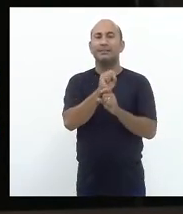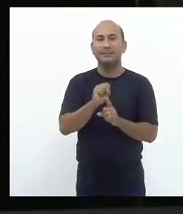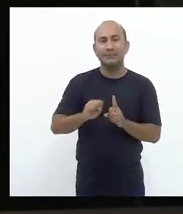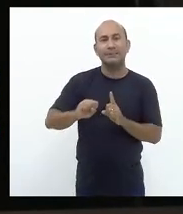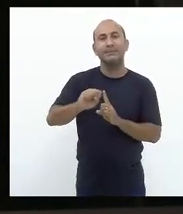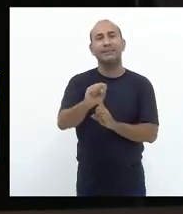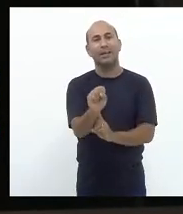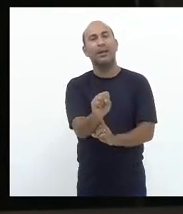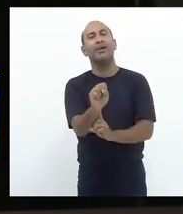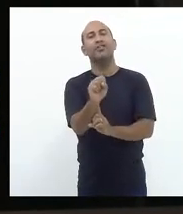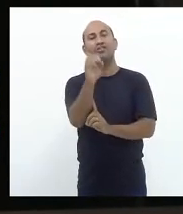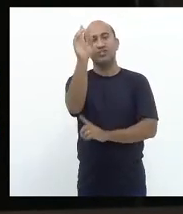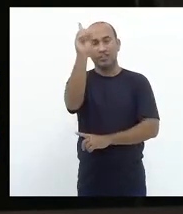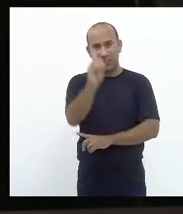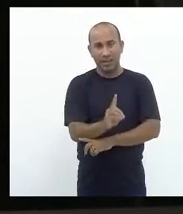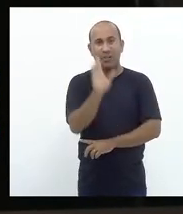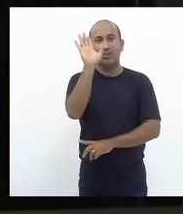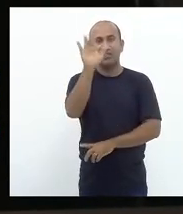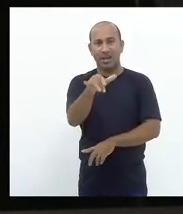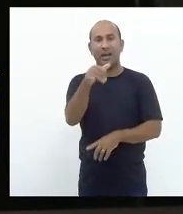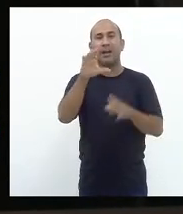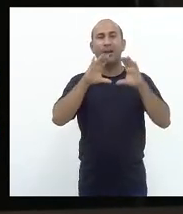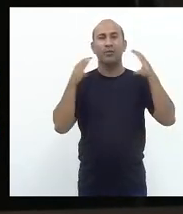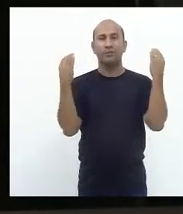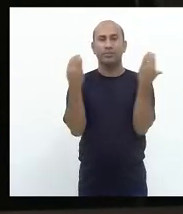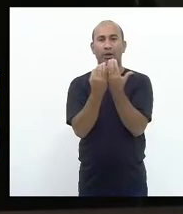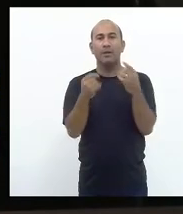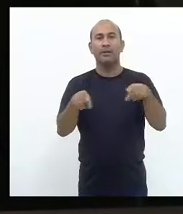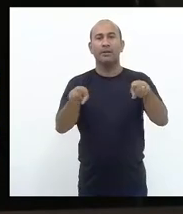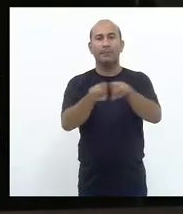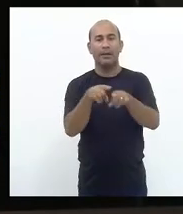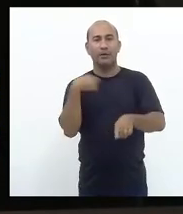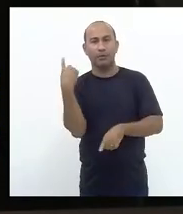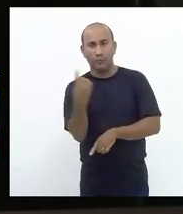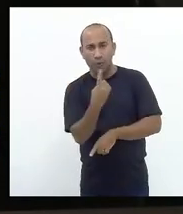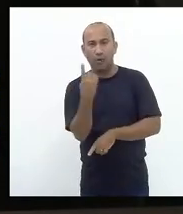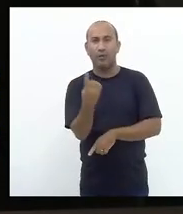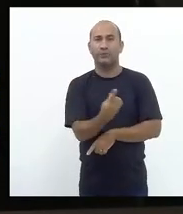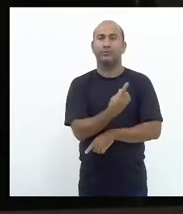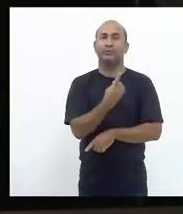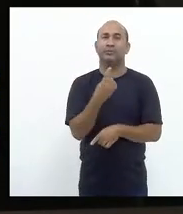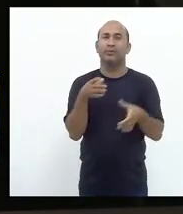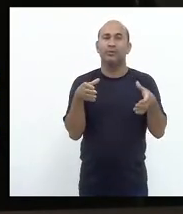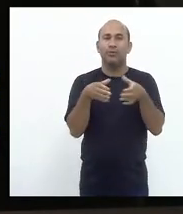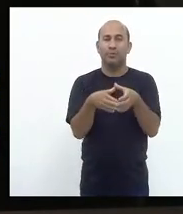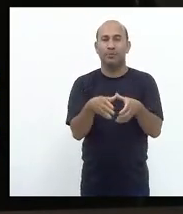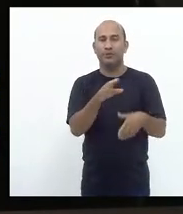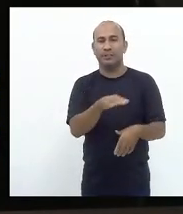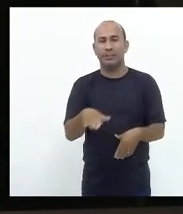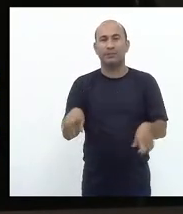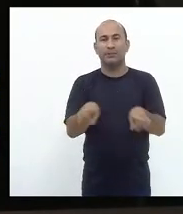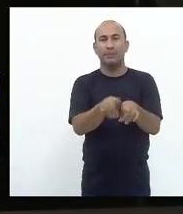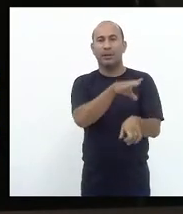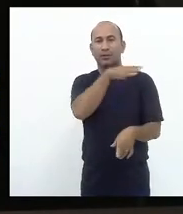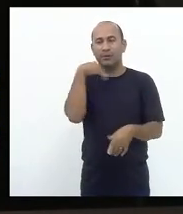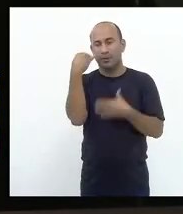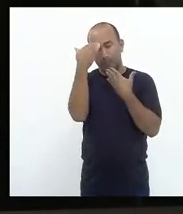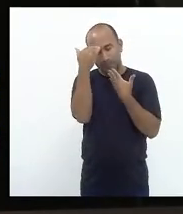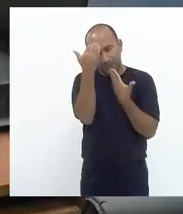direito, já na nossa Constituição e no nosso Estatuto da Criança e do Adolescente. Muito